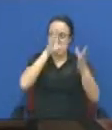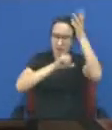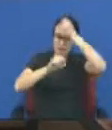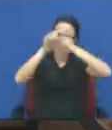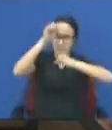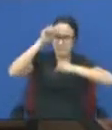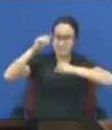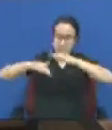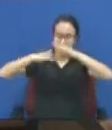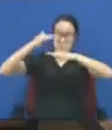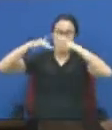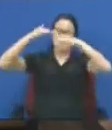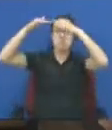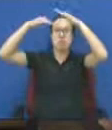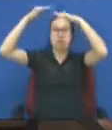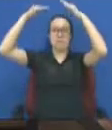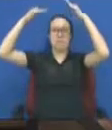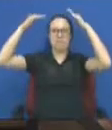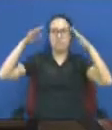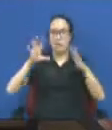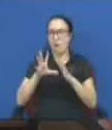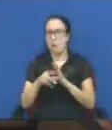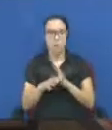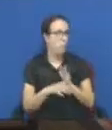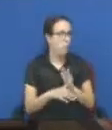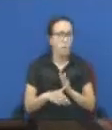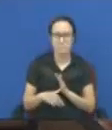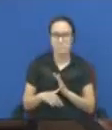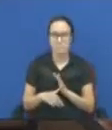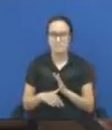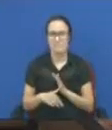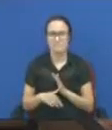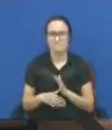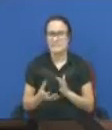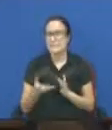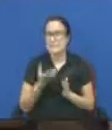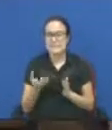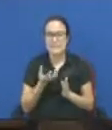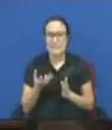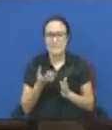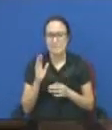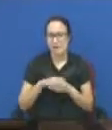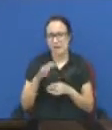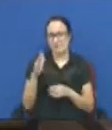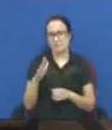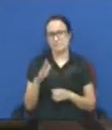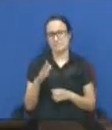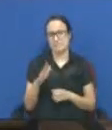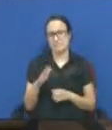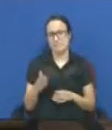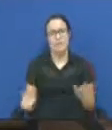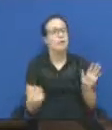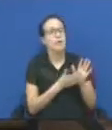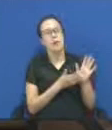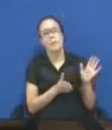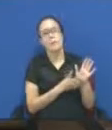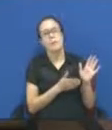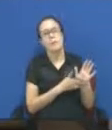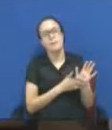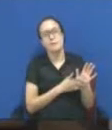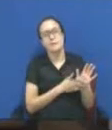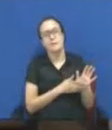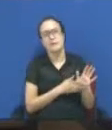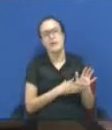se aprimora cada vez mais no mundo da delinquência. Qual que é a proposta? E que o Estatuto o Estatuto da Criança e do